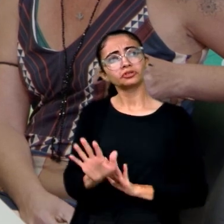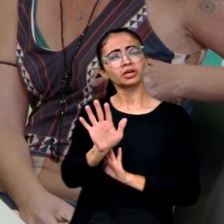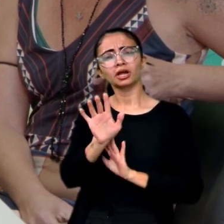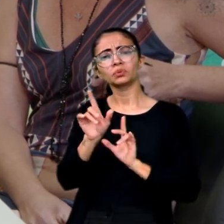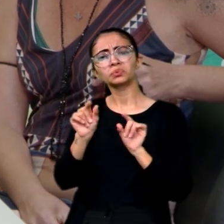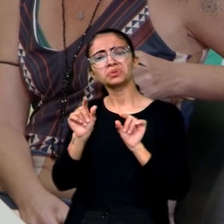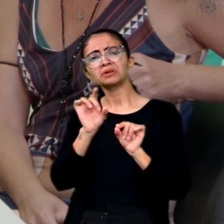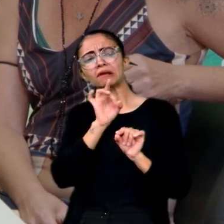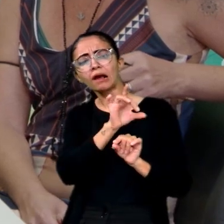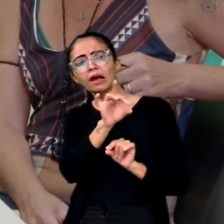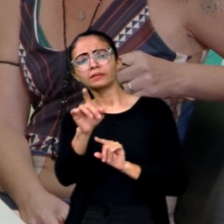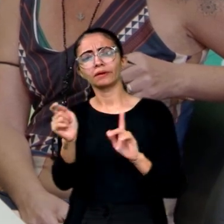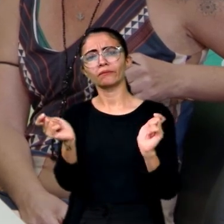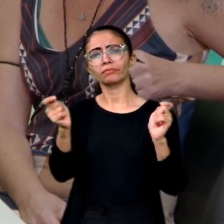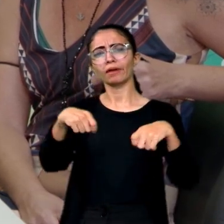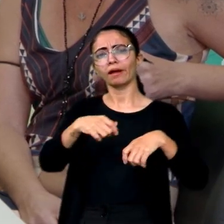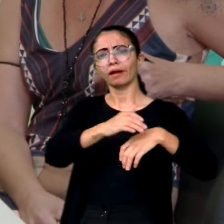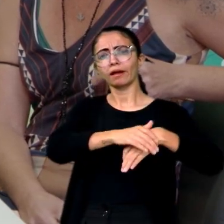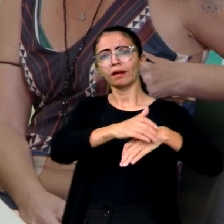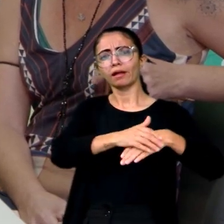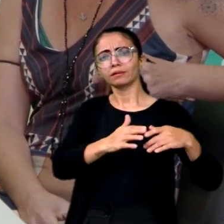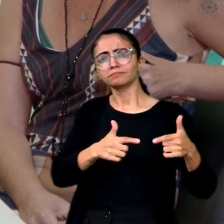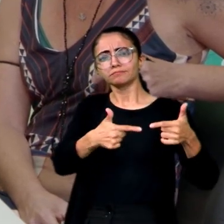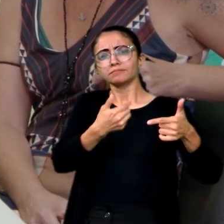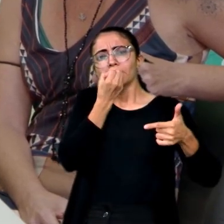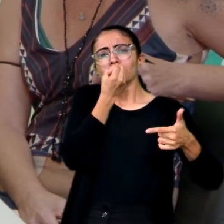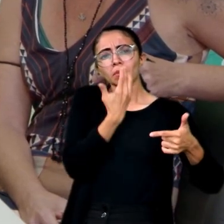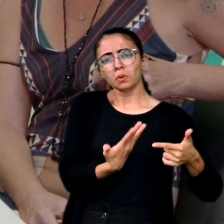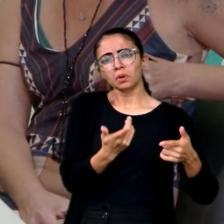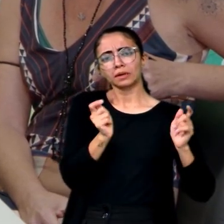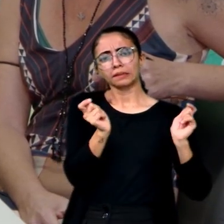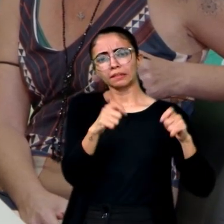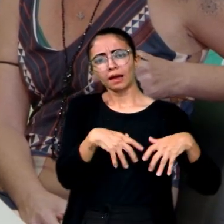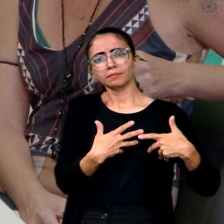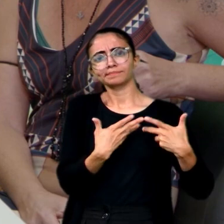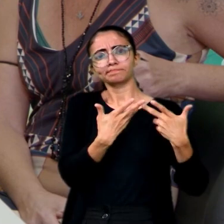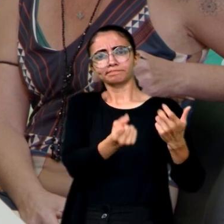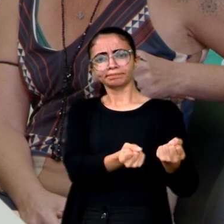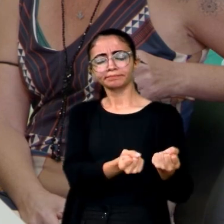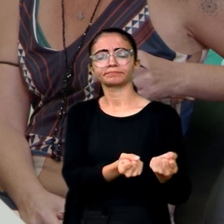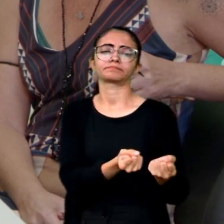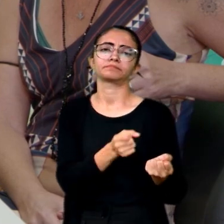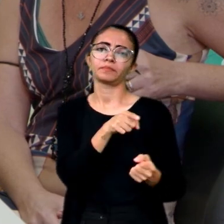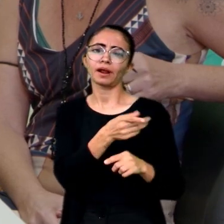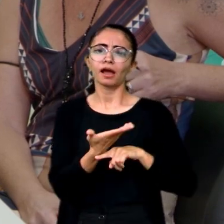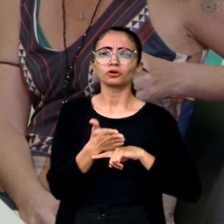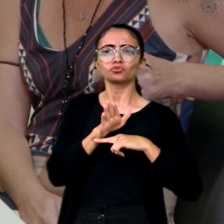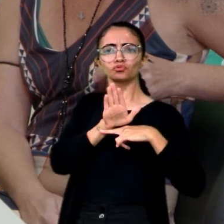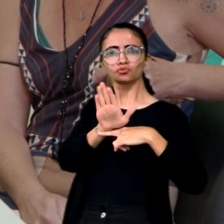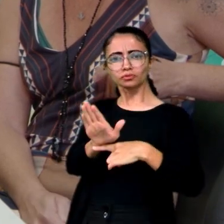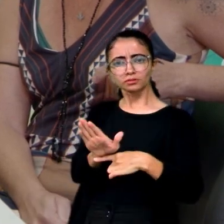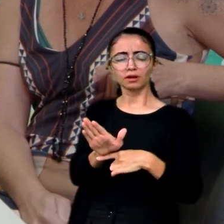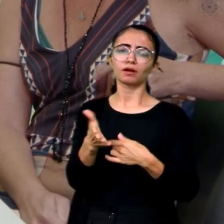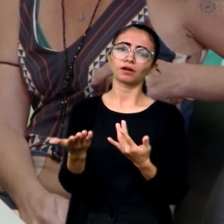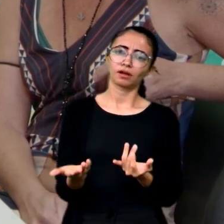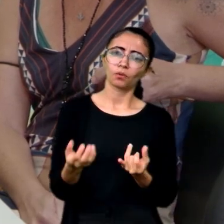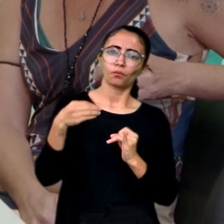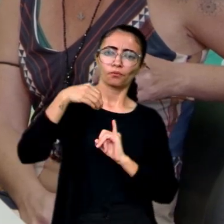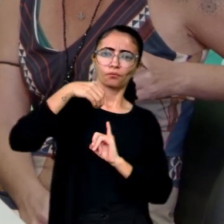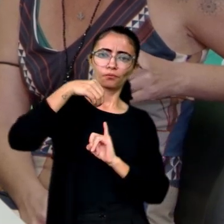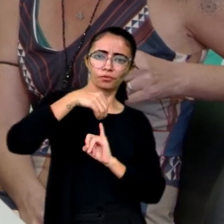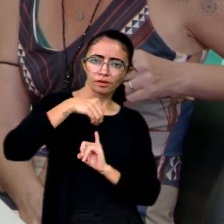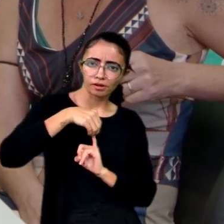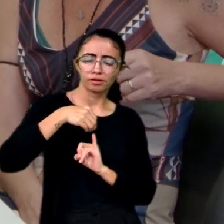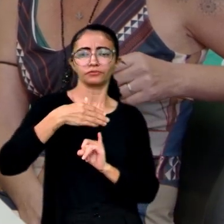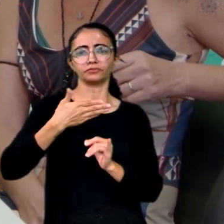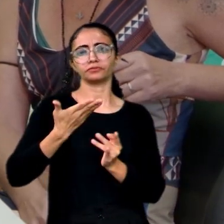fazer, as boas práticas que pode adotar para que contribua para que o IFB e